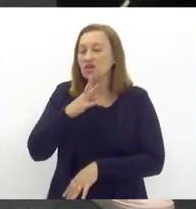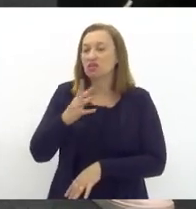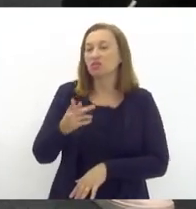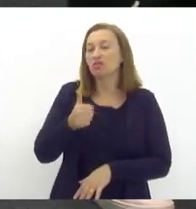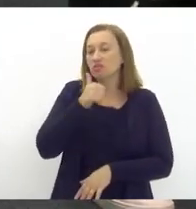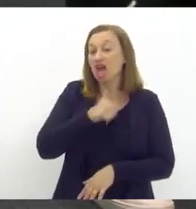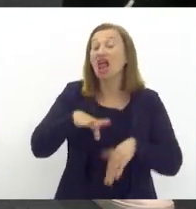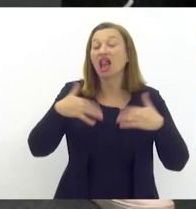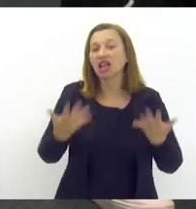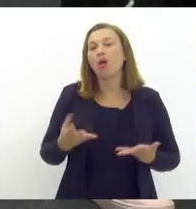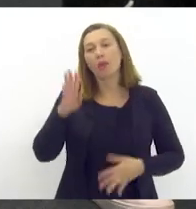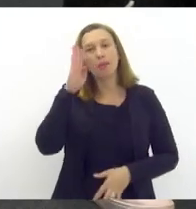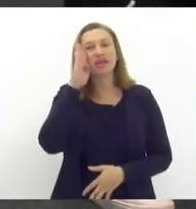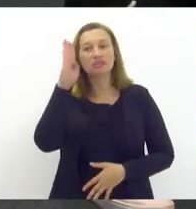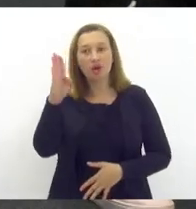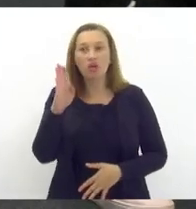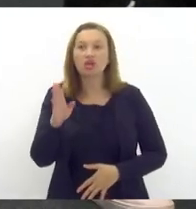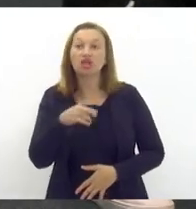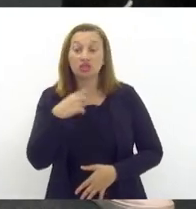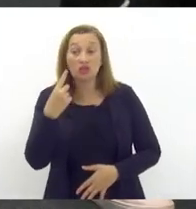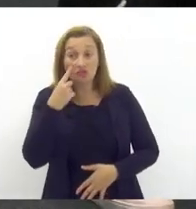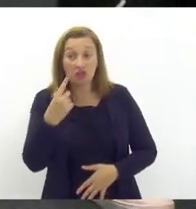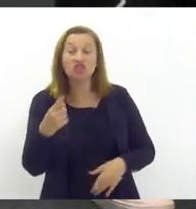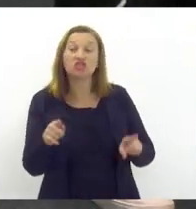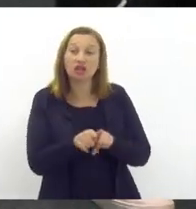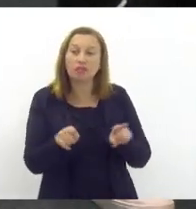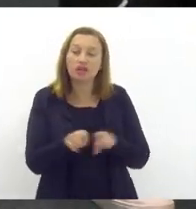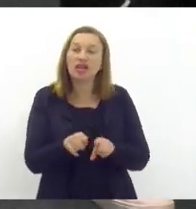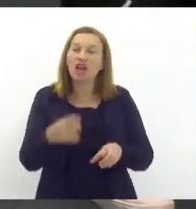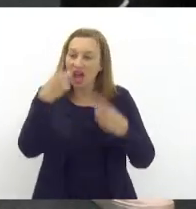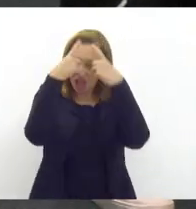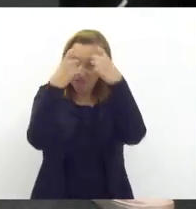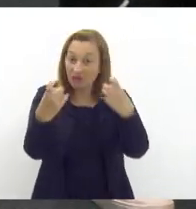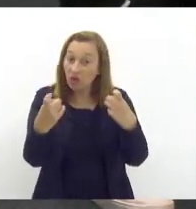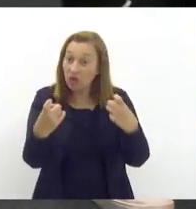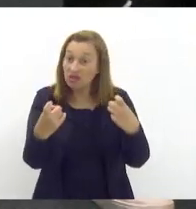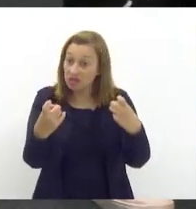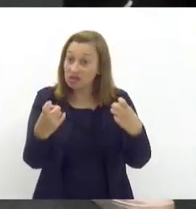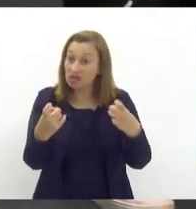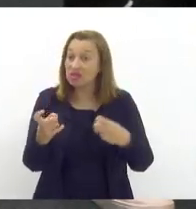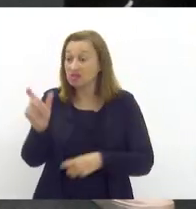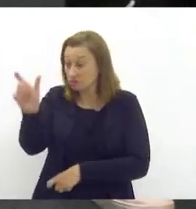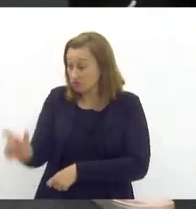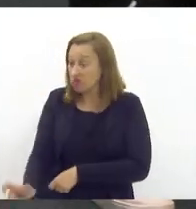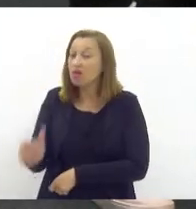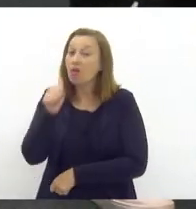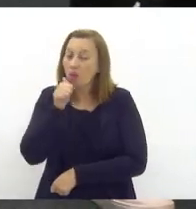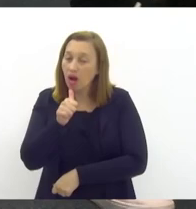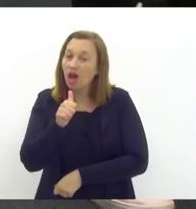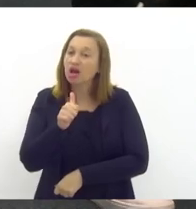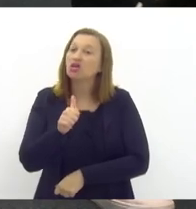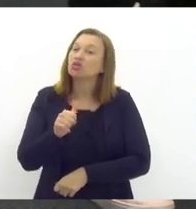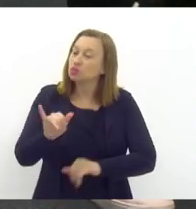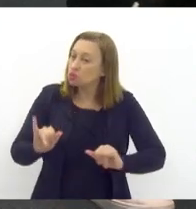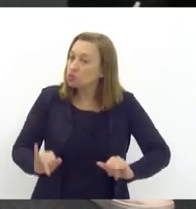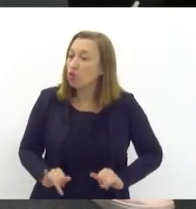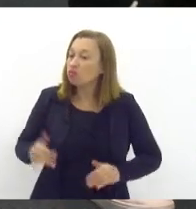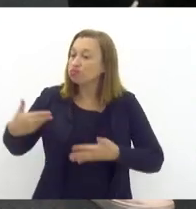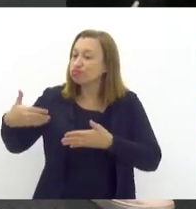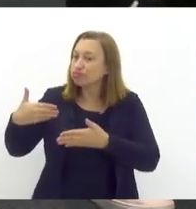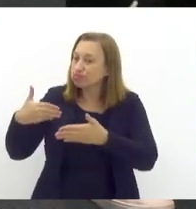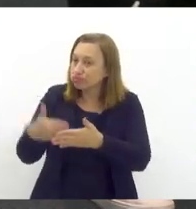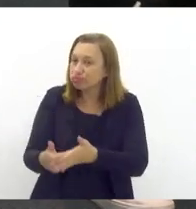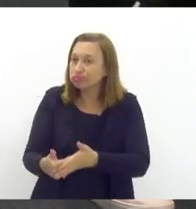Então, é fundamental que a gente olhe também a violência que essas mulheres sofrem num processo que